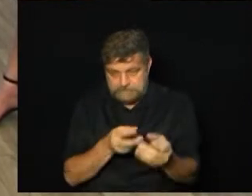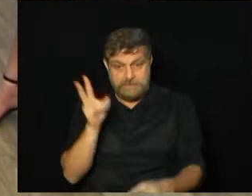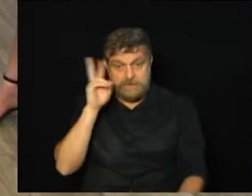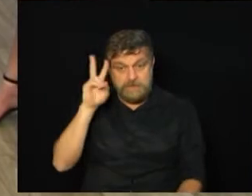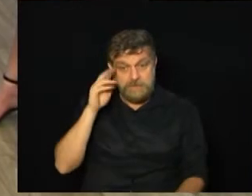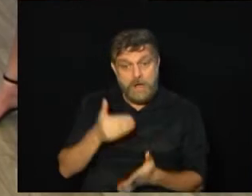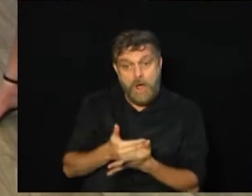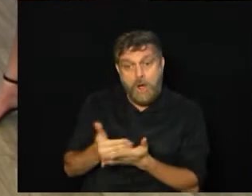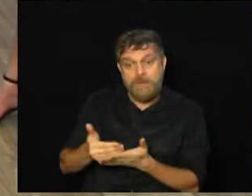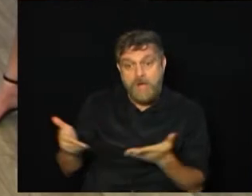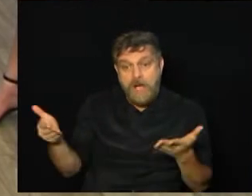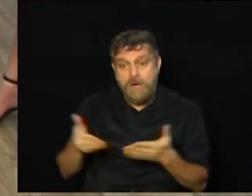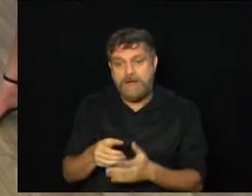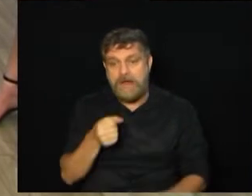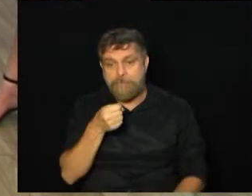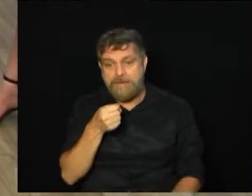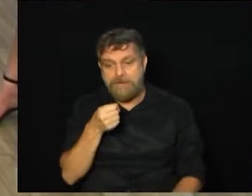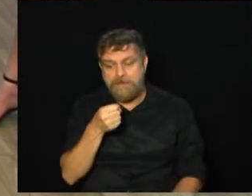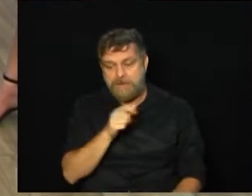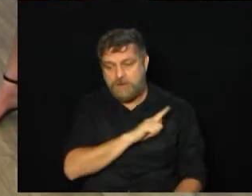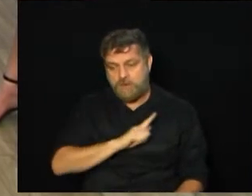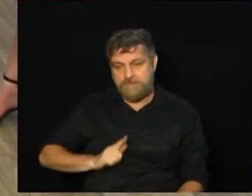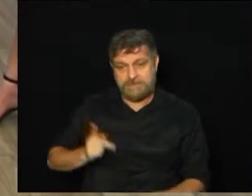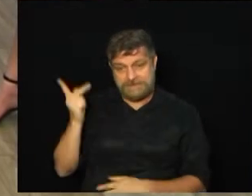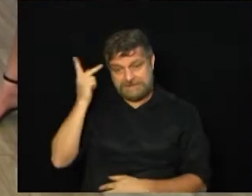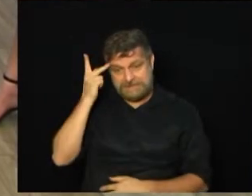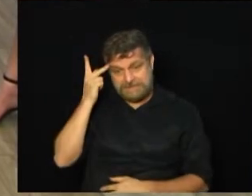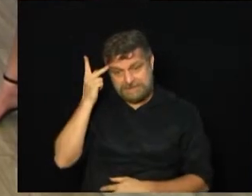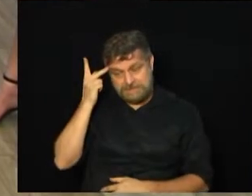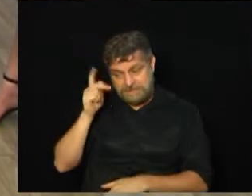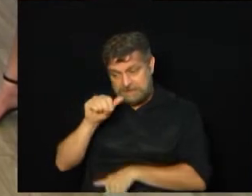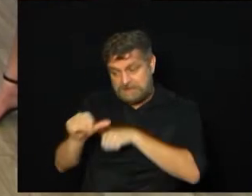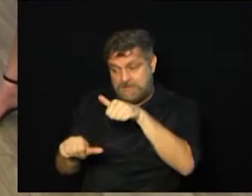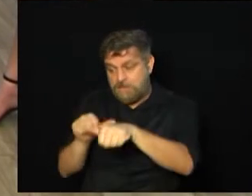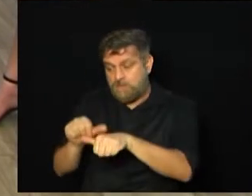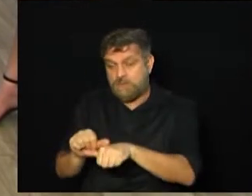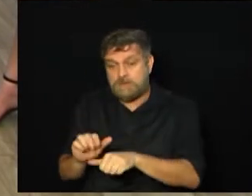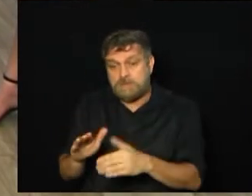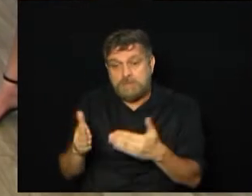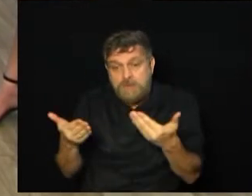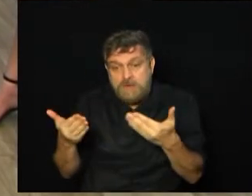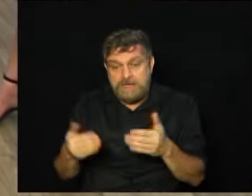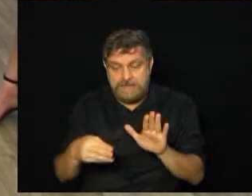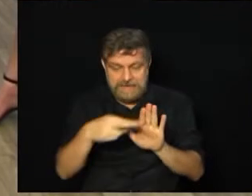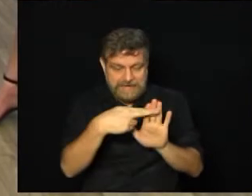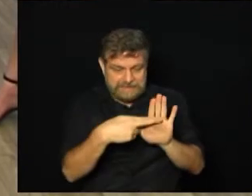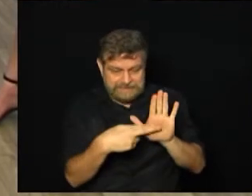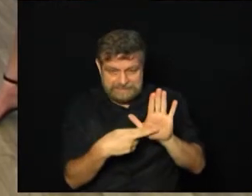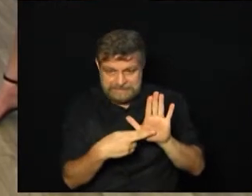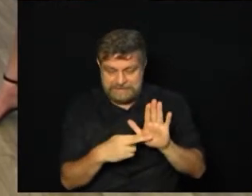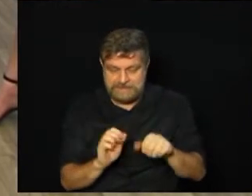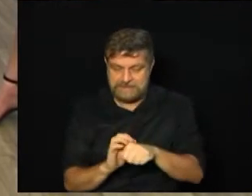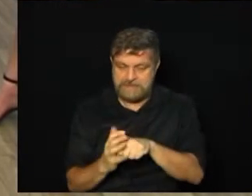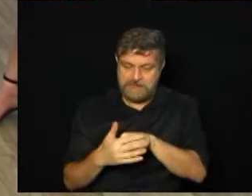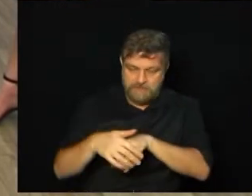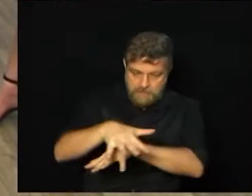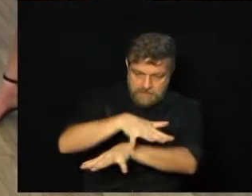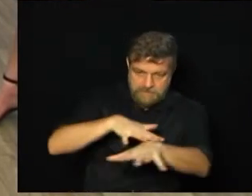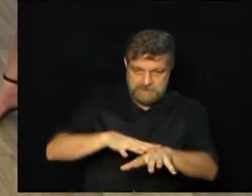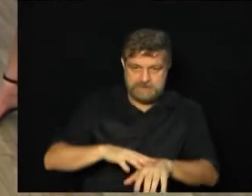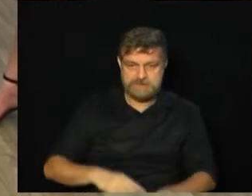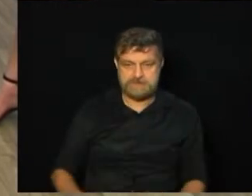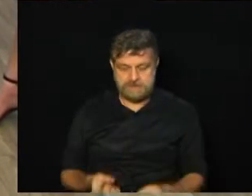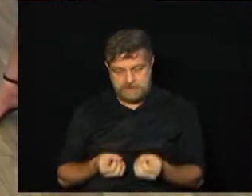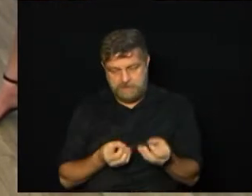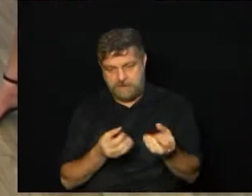agora há pouco a coletiva do governador. A gente vai ver se tem alguma mudança em relação às medidas em relação à Covid-19 e fala aqui